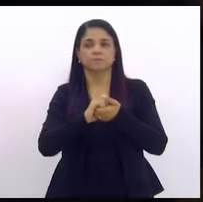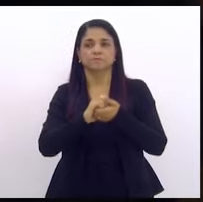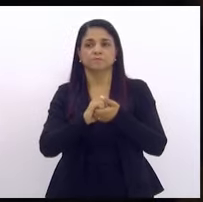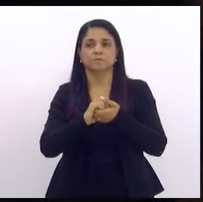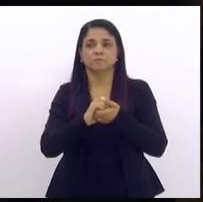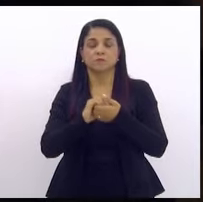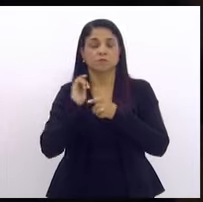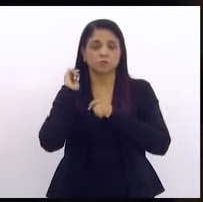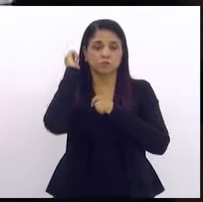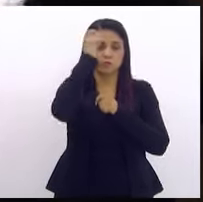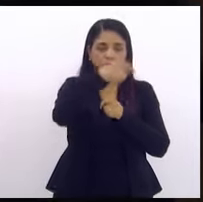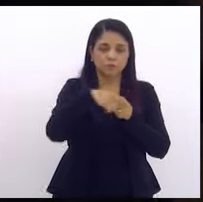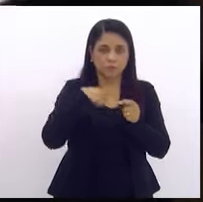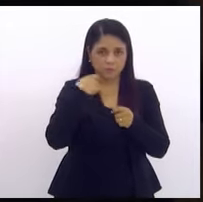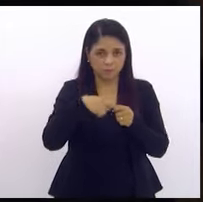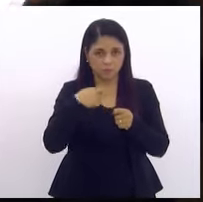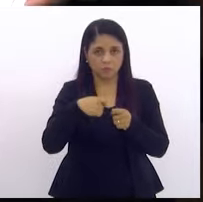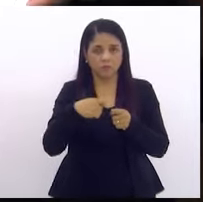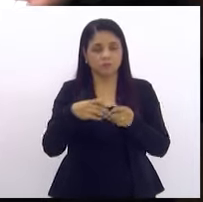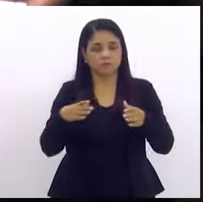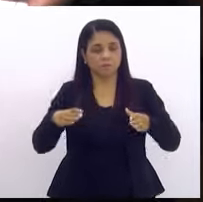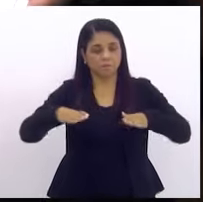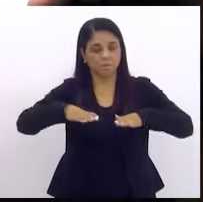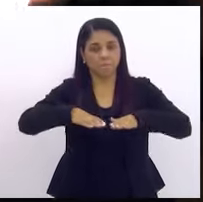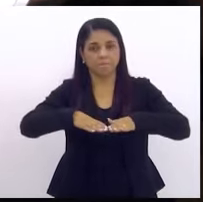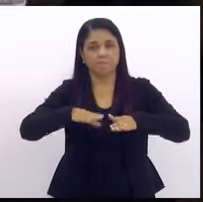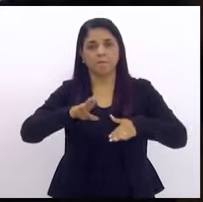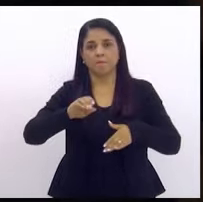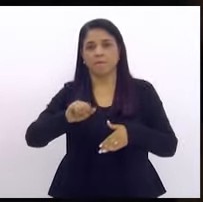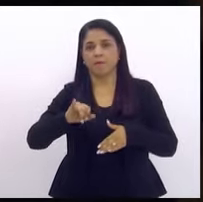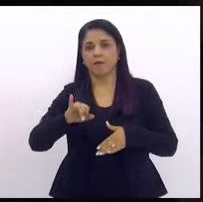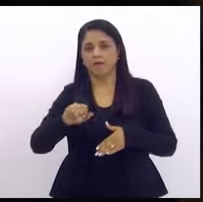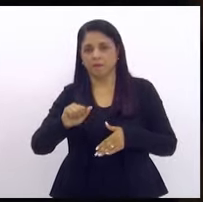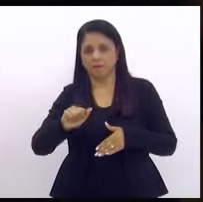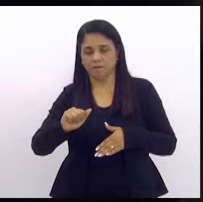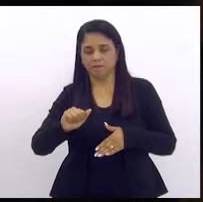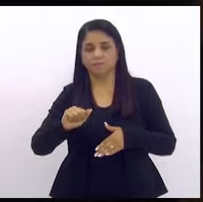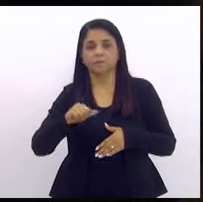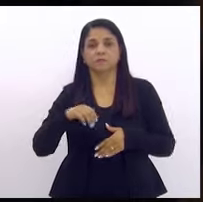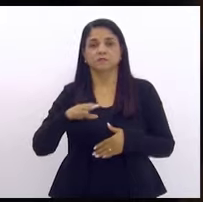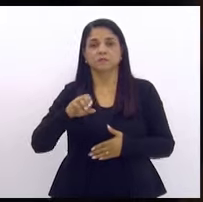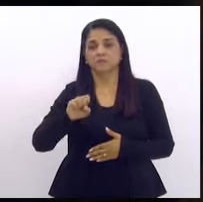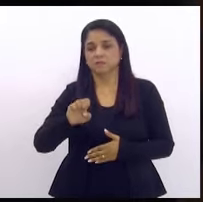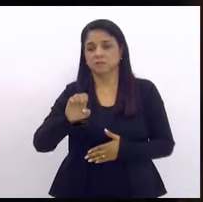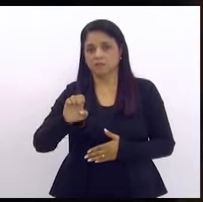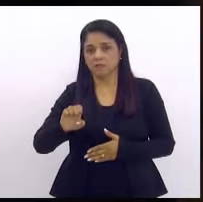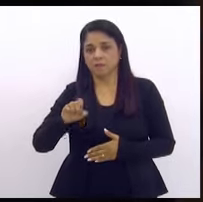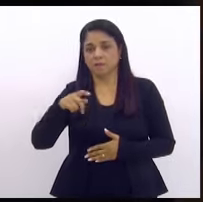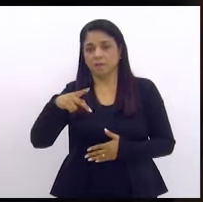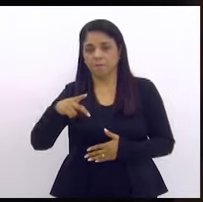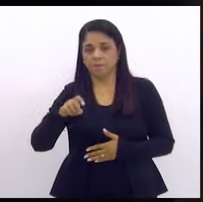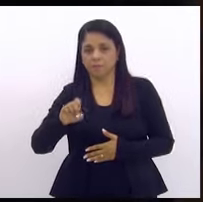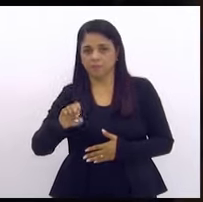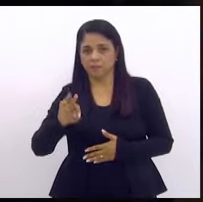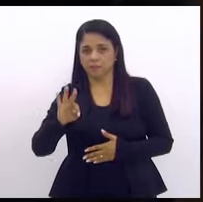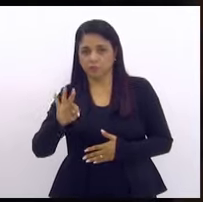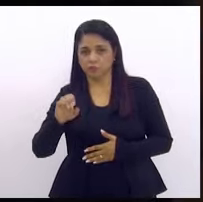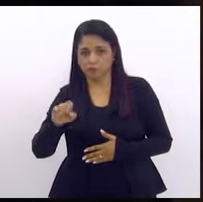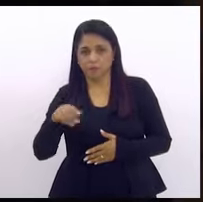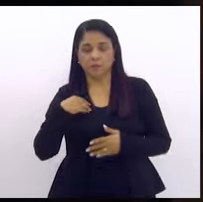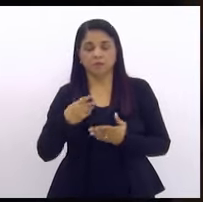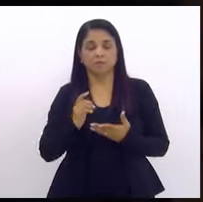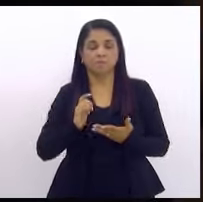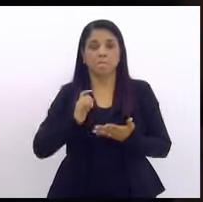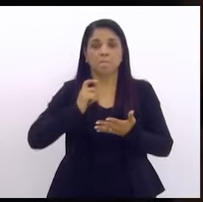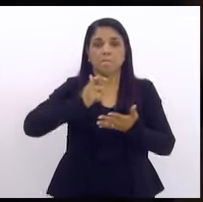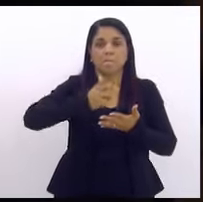os pescadores, sobretudo da Baía de Sepetiba, pela rejeição do veto que garante a indenização para os pescadores que